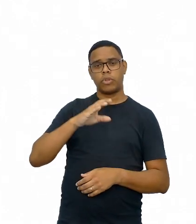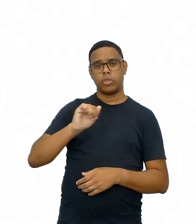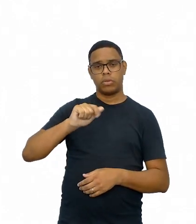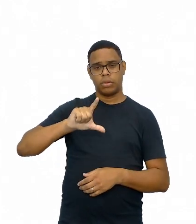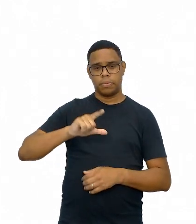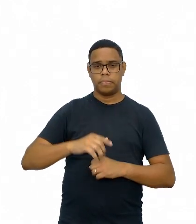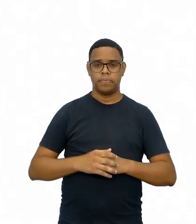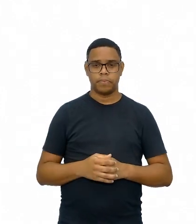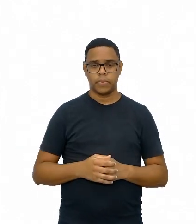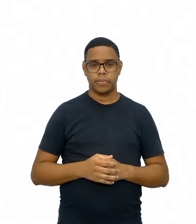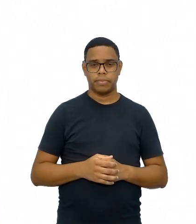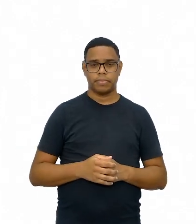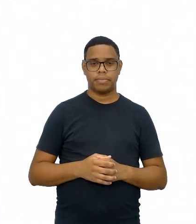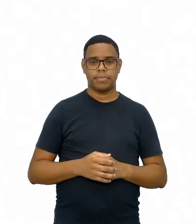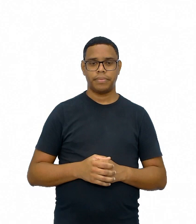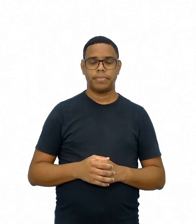seguindo.